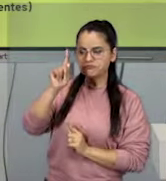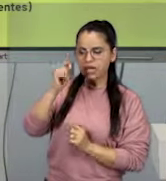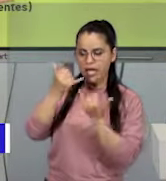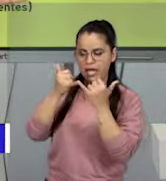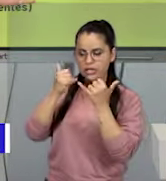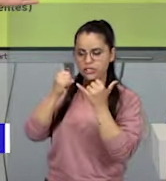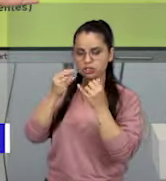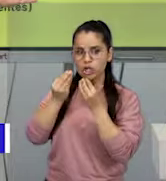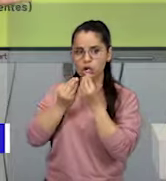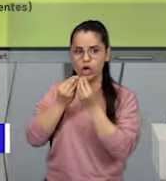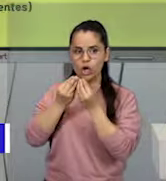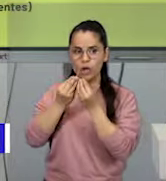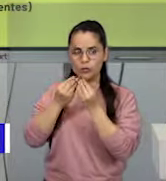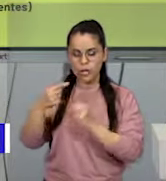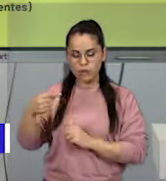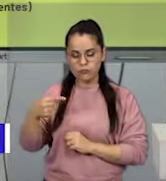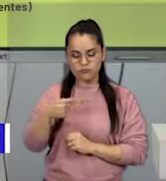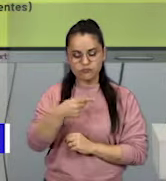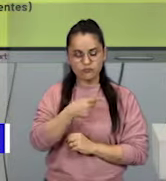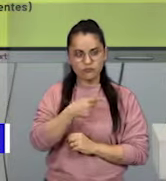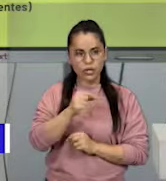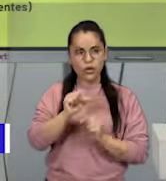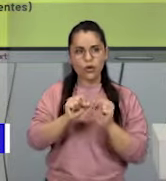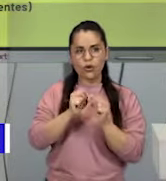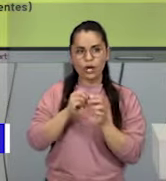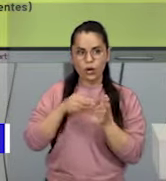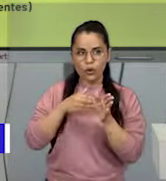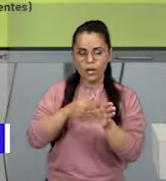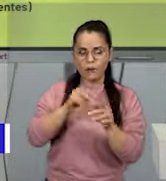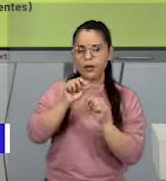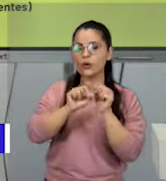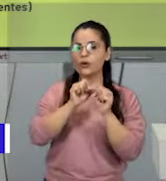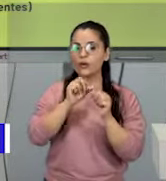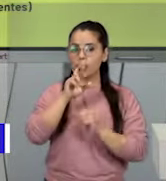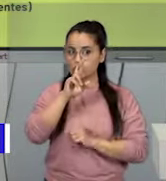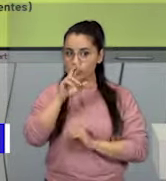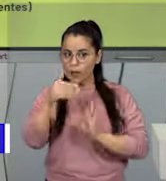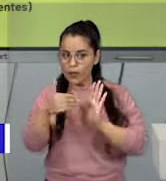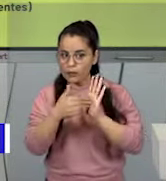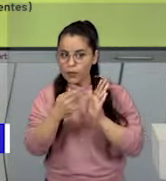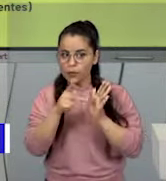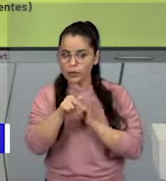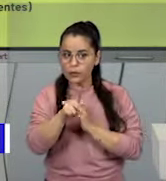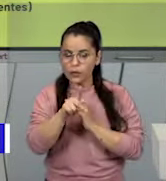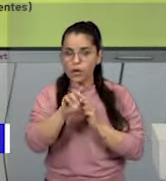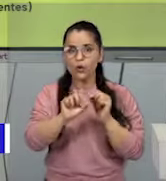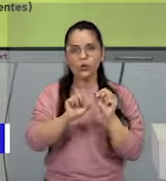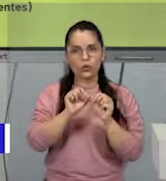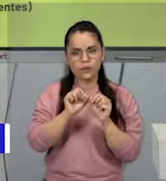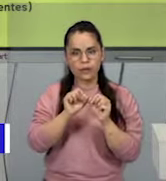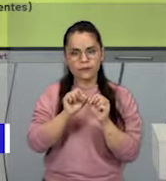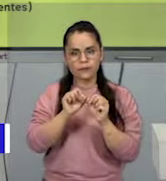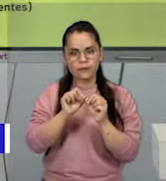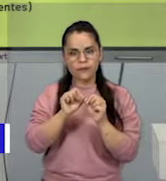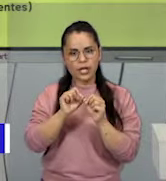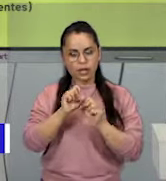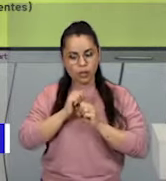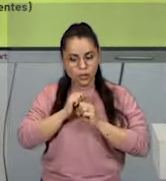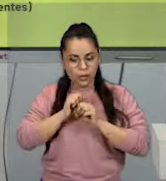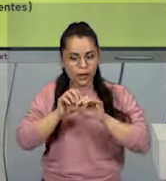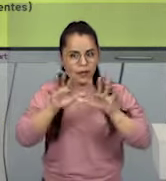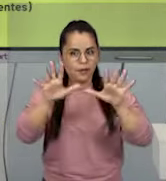olha o meu sentido da reação sempre o caminho da reação do reagente em direção ao produto na exotérmica eu